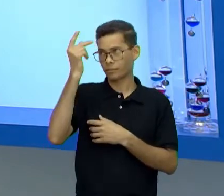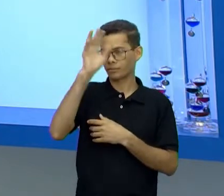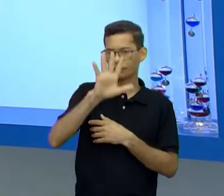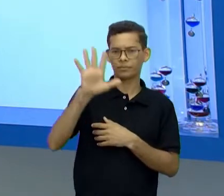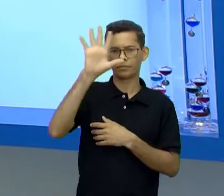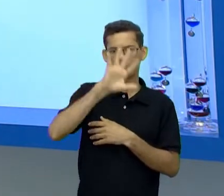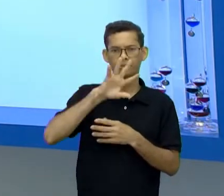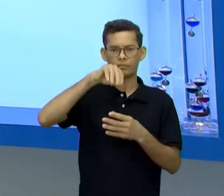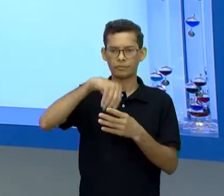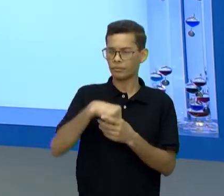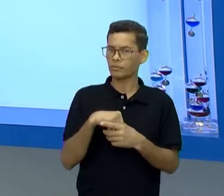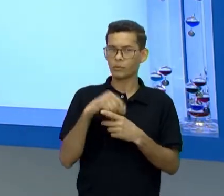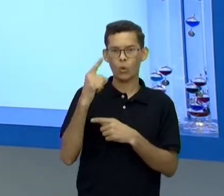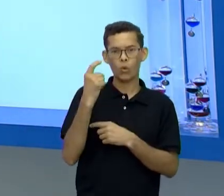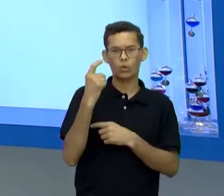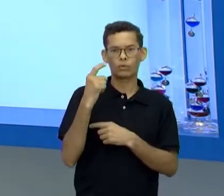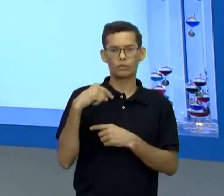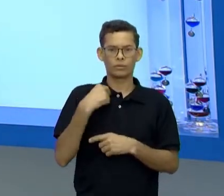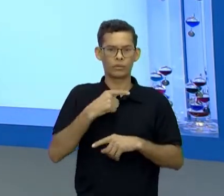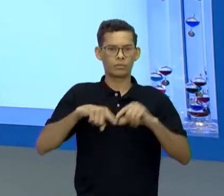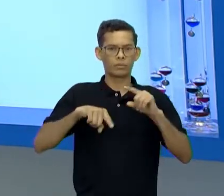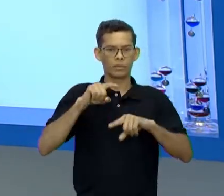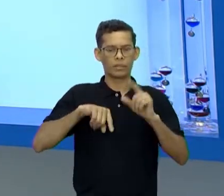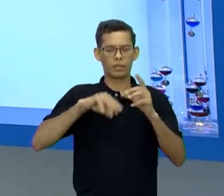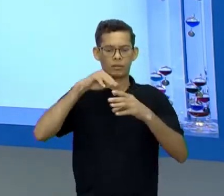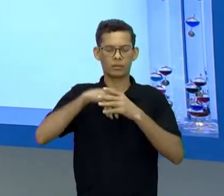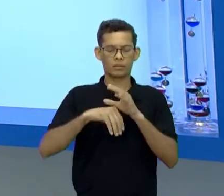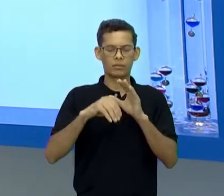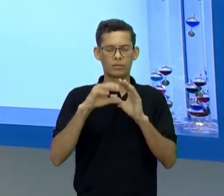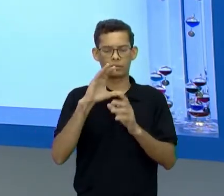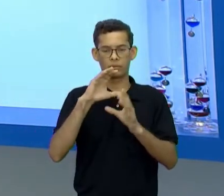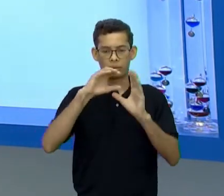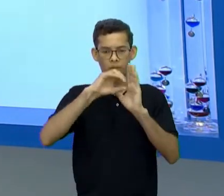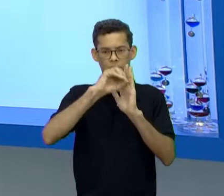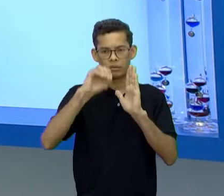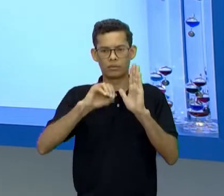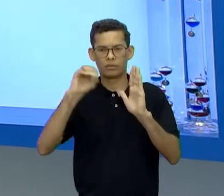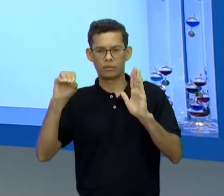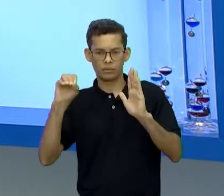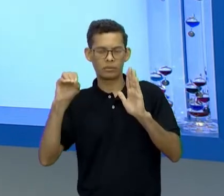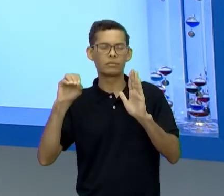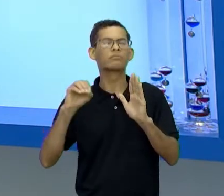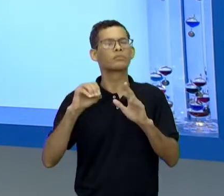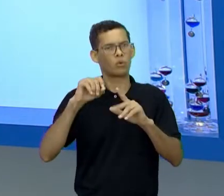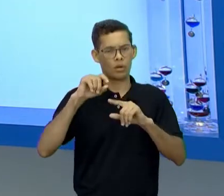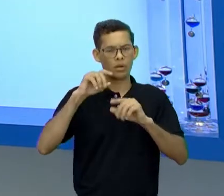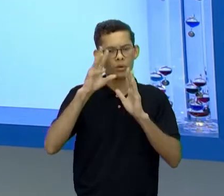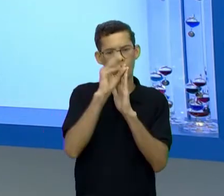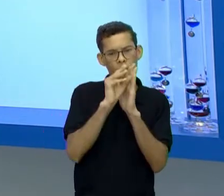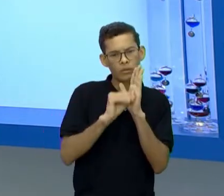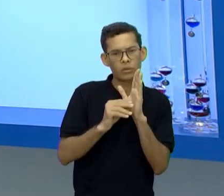nenhum lugar, é só aqui, nosso material do CMSP. Por isso, além do conteúdo novo